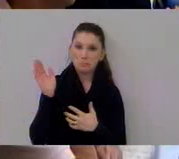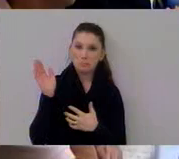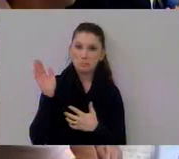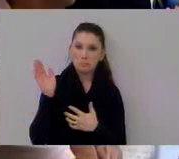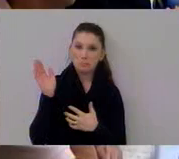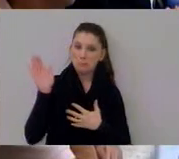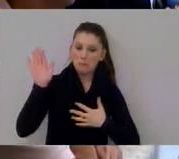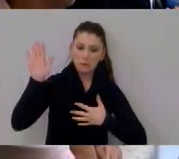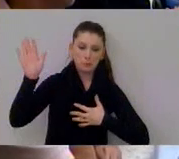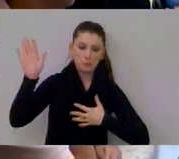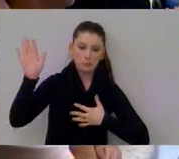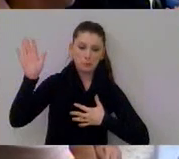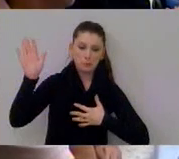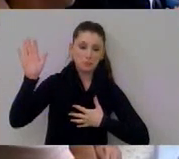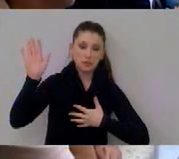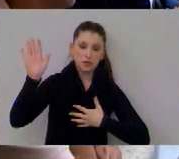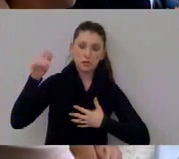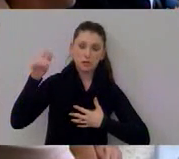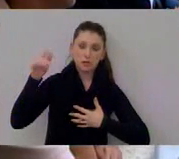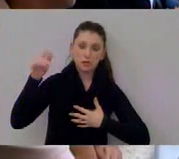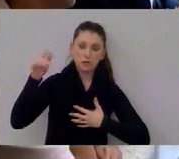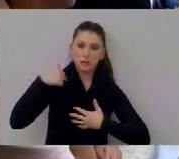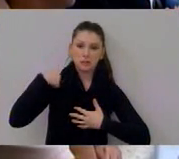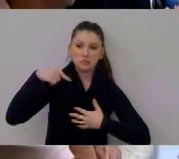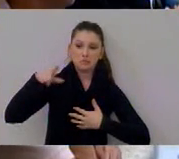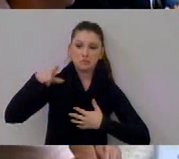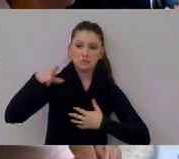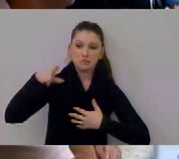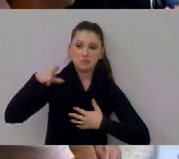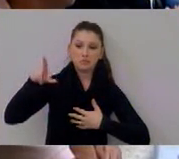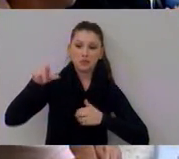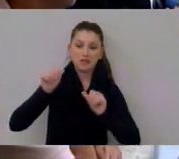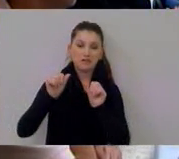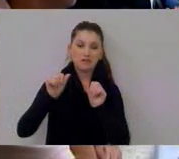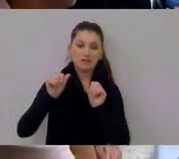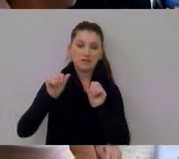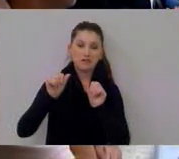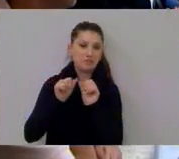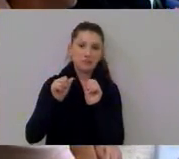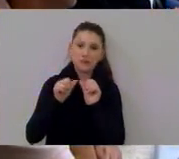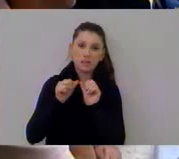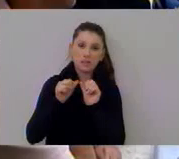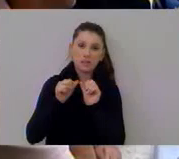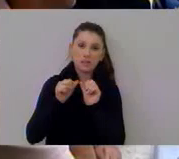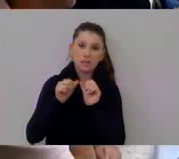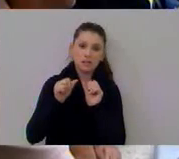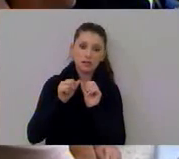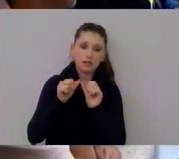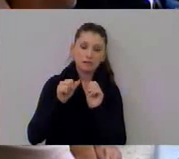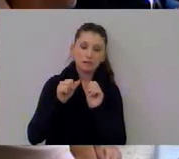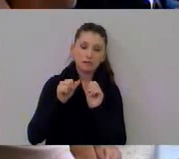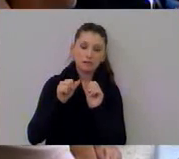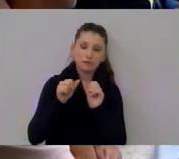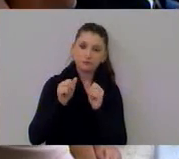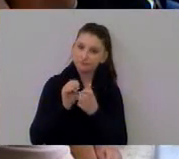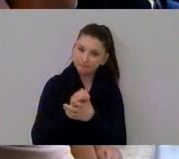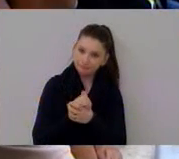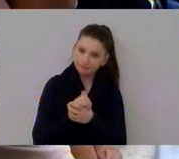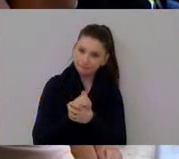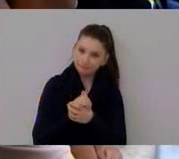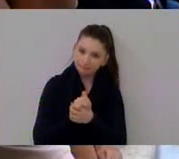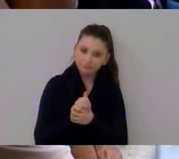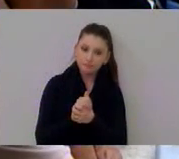Mas, é claro que vocês trazendo aqui, nós temos